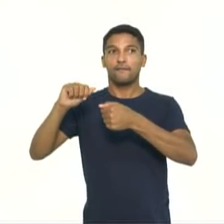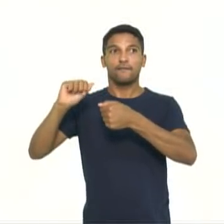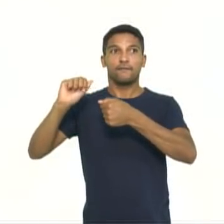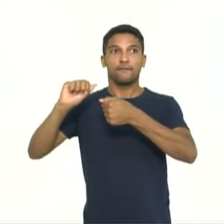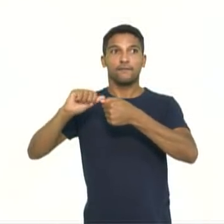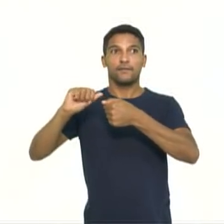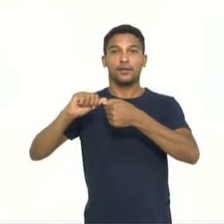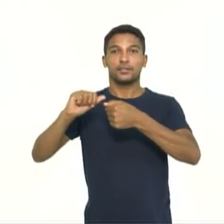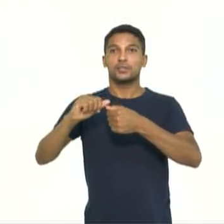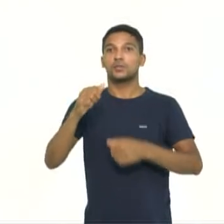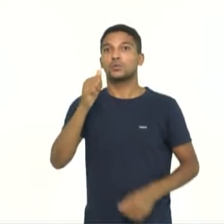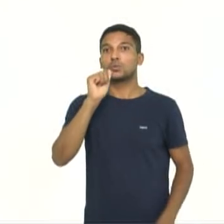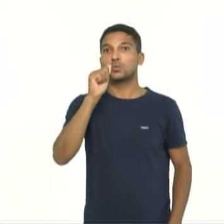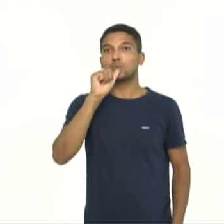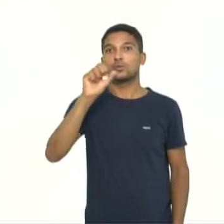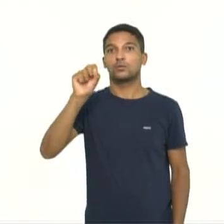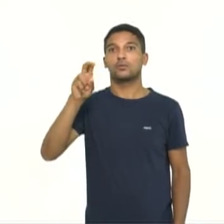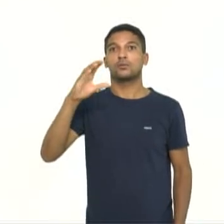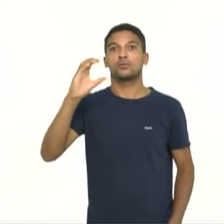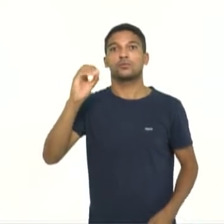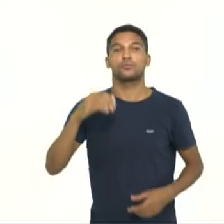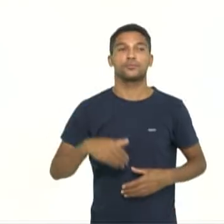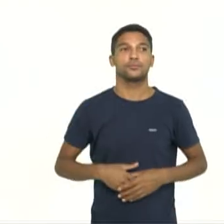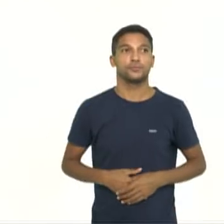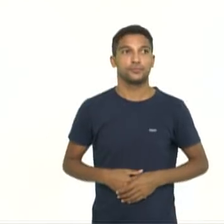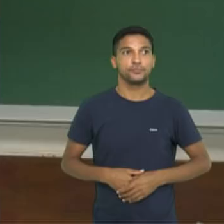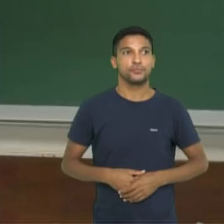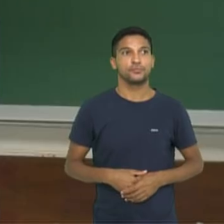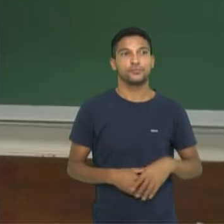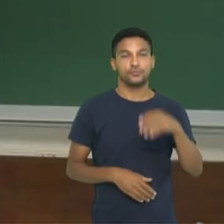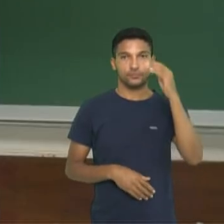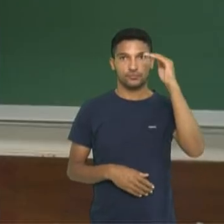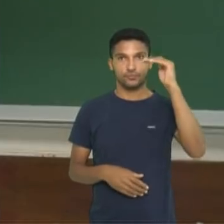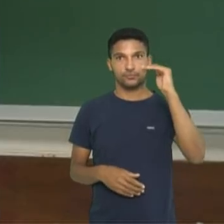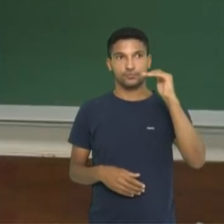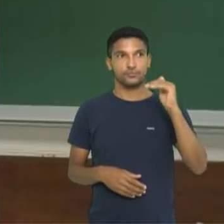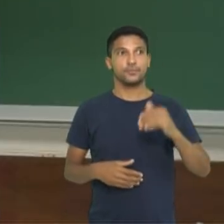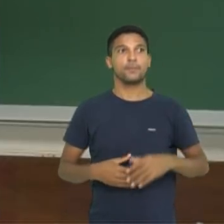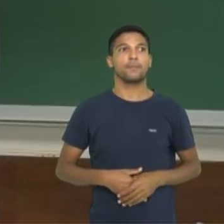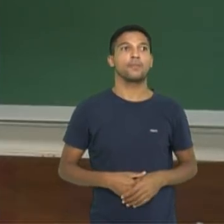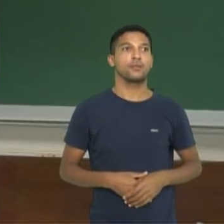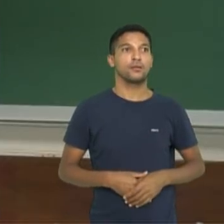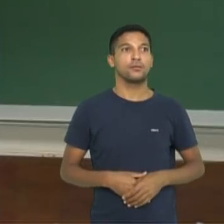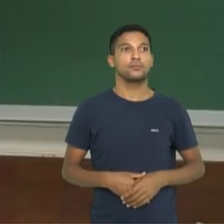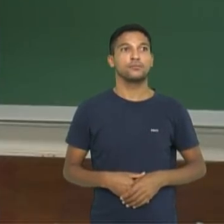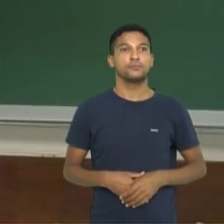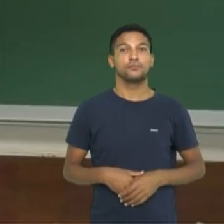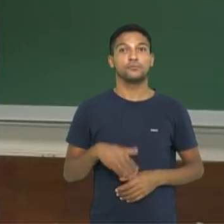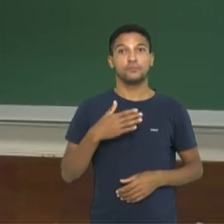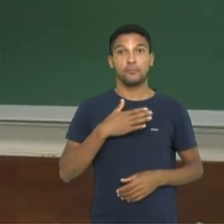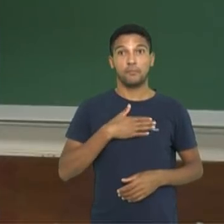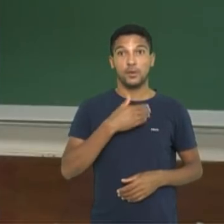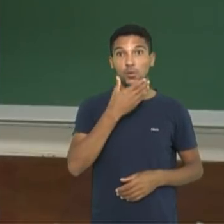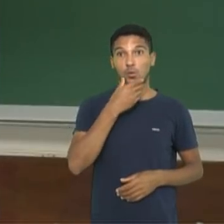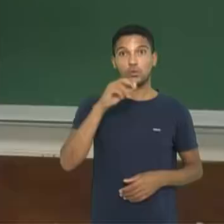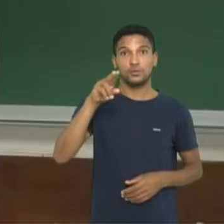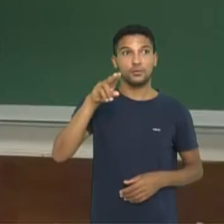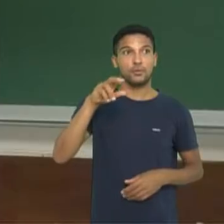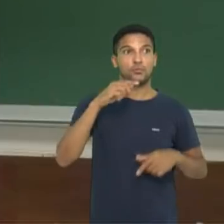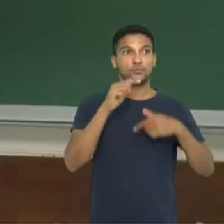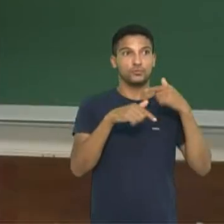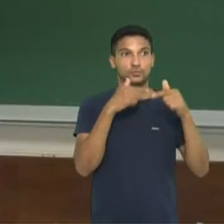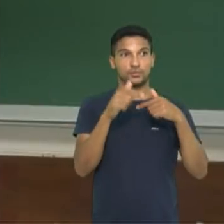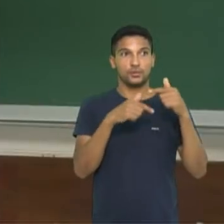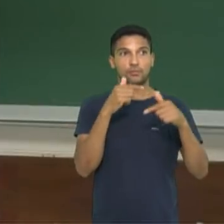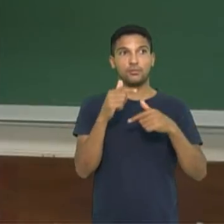só assisto às aulas Paraná, mas também faço todos os exercícios. Parabéns. Né? Então, a gente tem ali também uma aditiva, que é o não